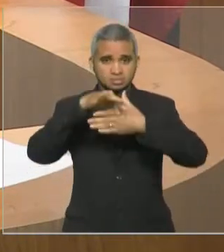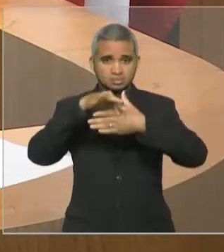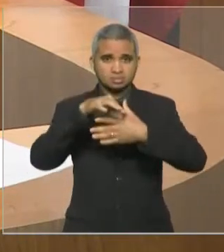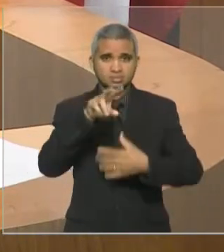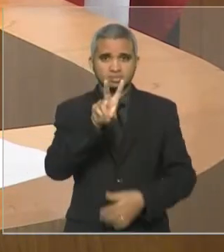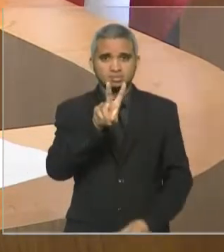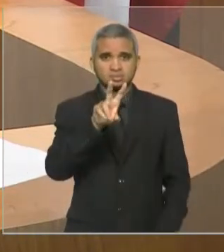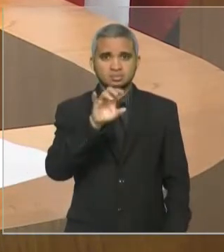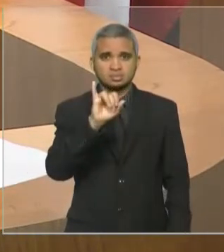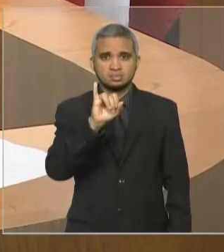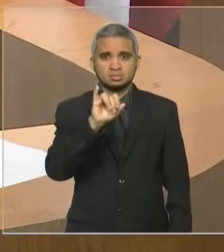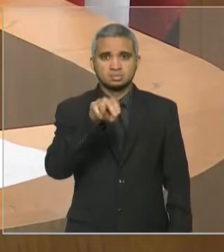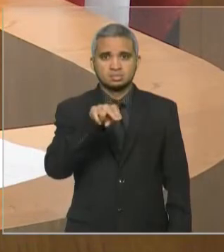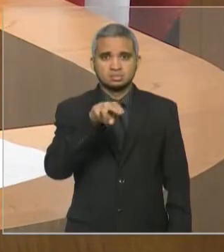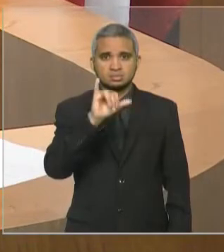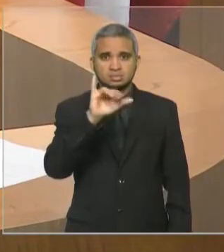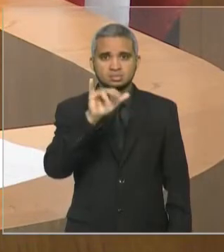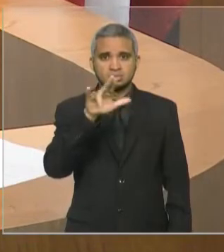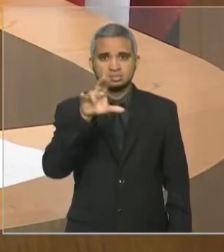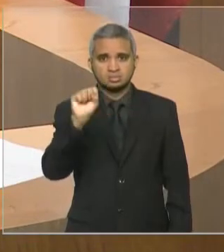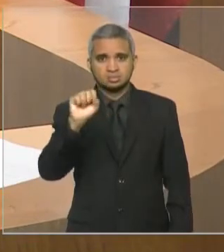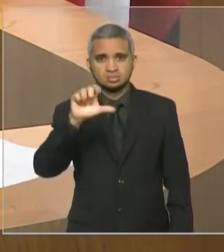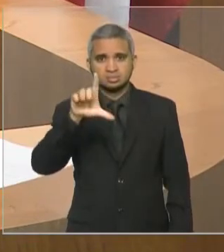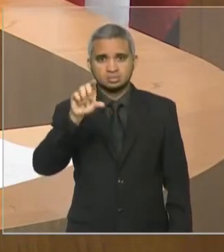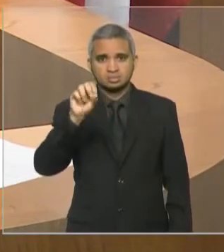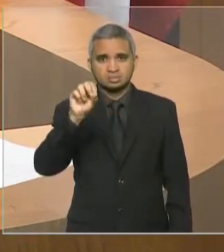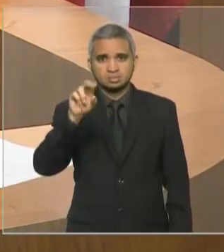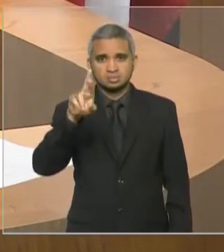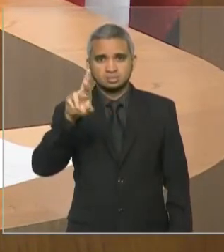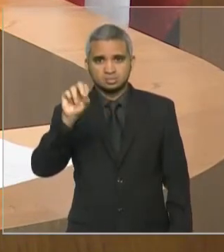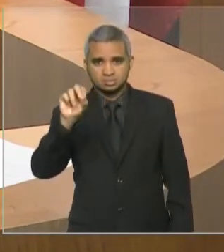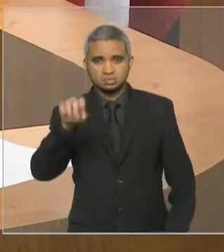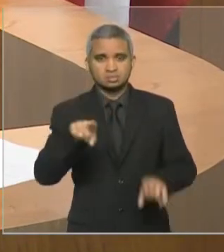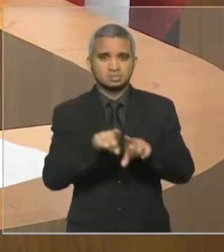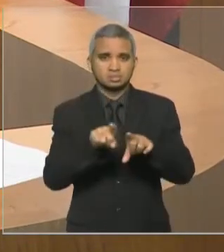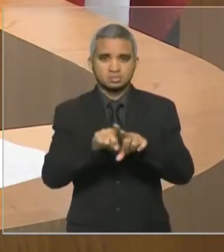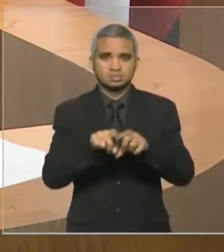Vinícius Louro, à minha querida Detinha,